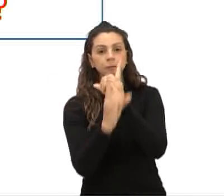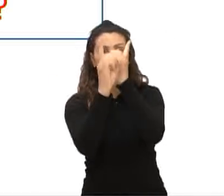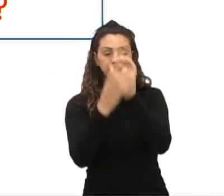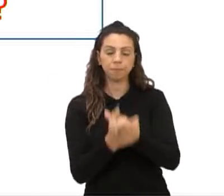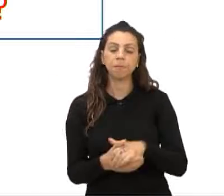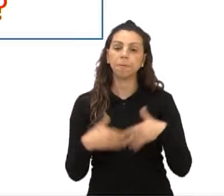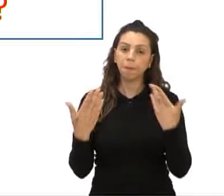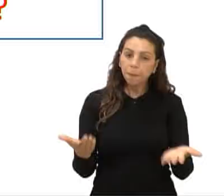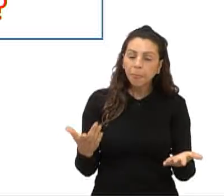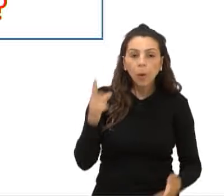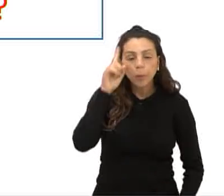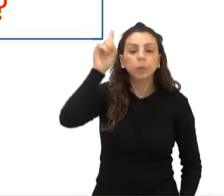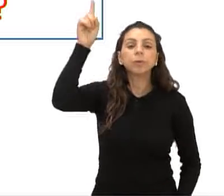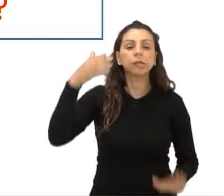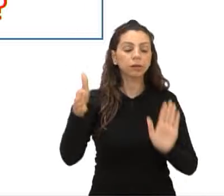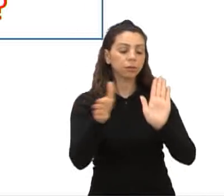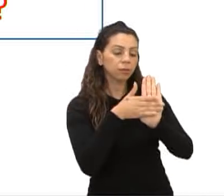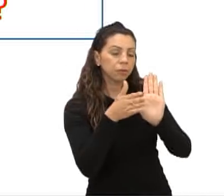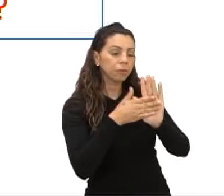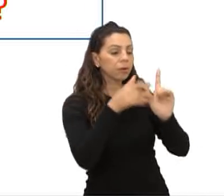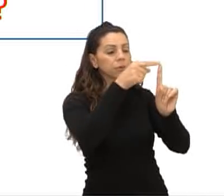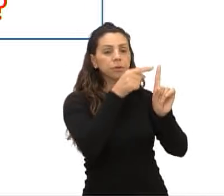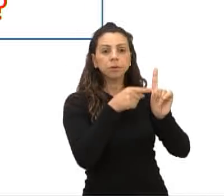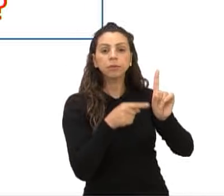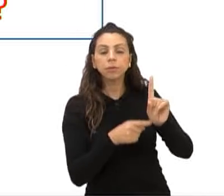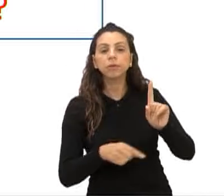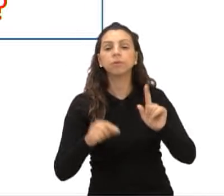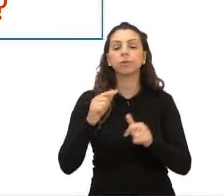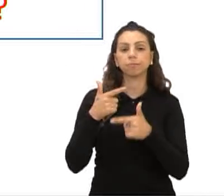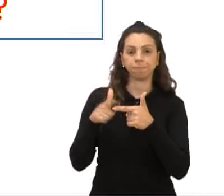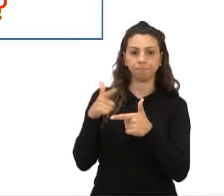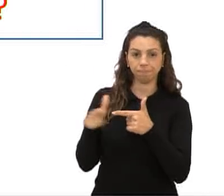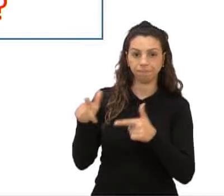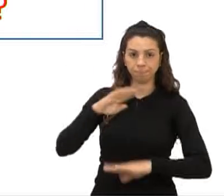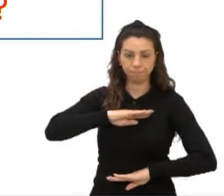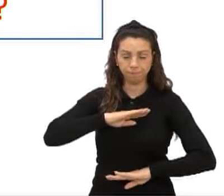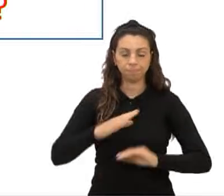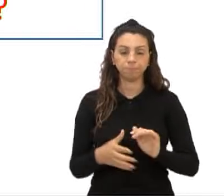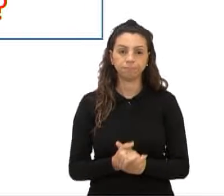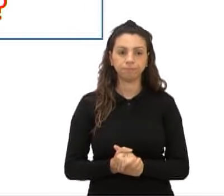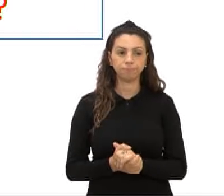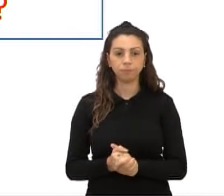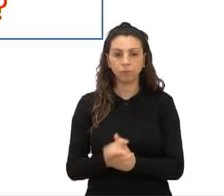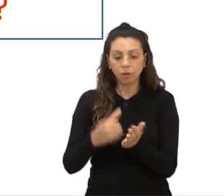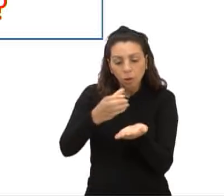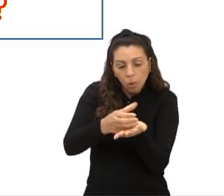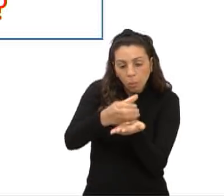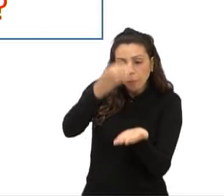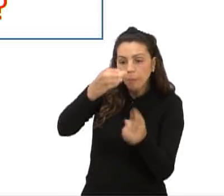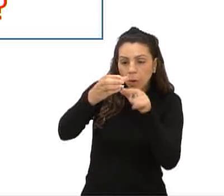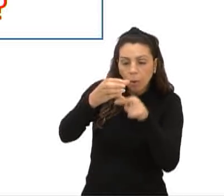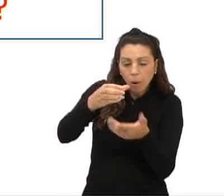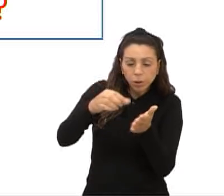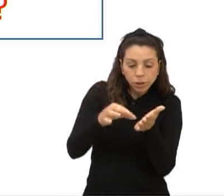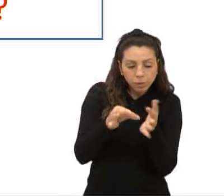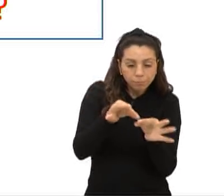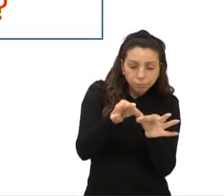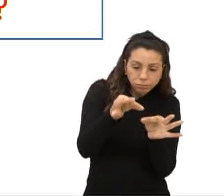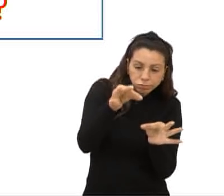ele propôs esse tipo de probleminha. Olha só, um pote cheio de azeite,